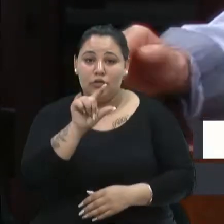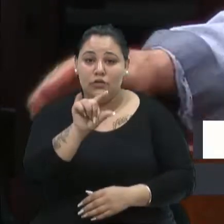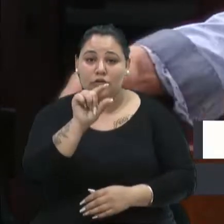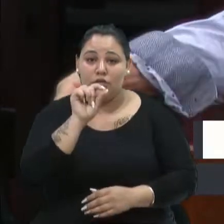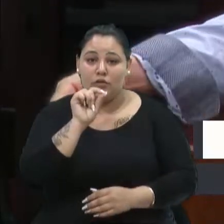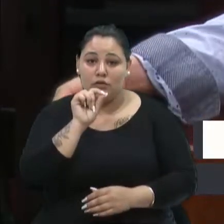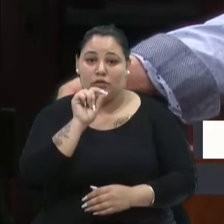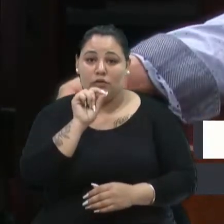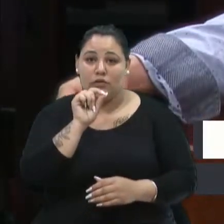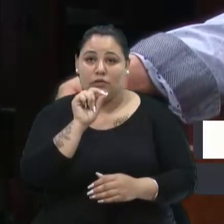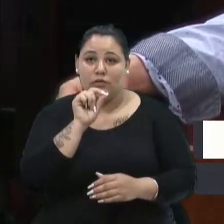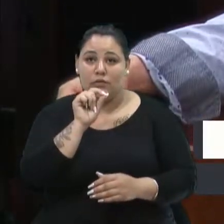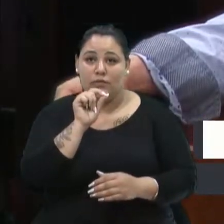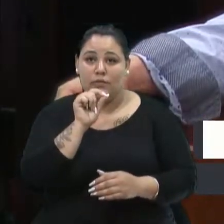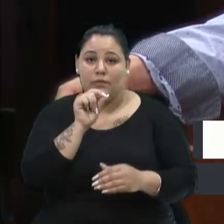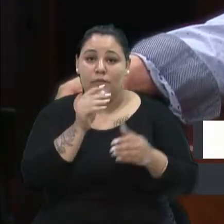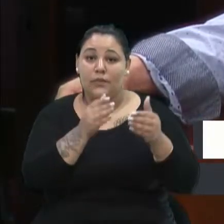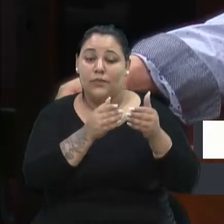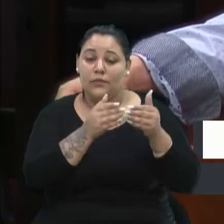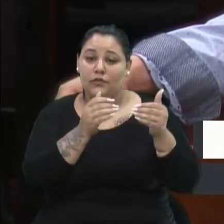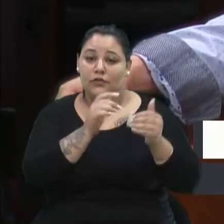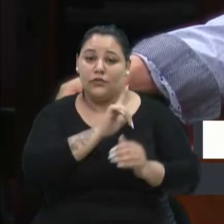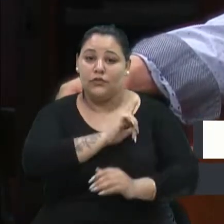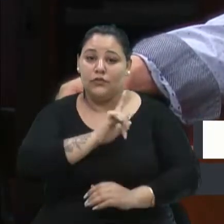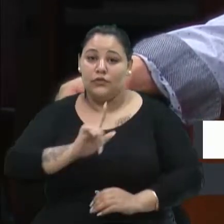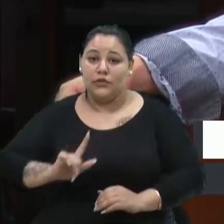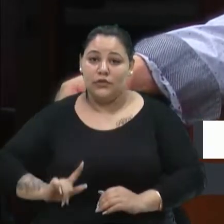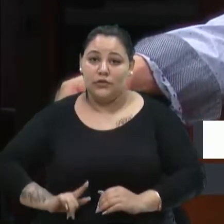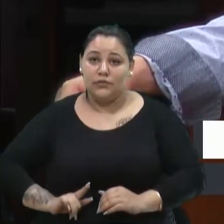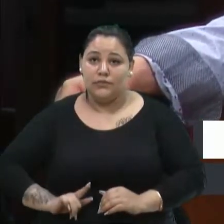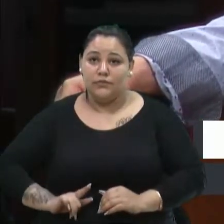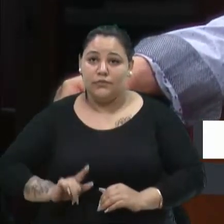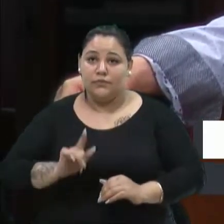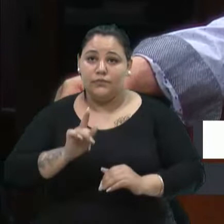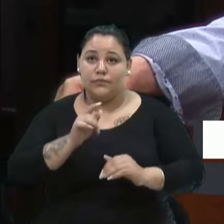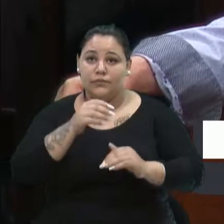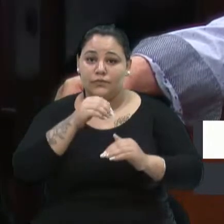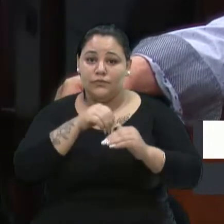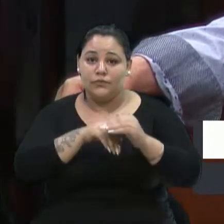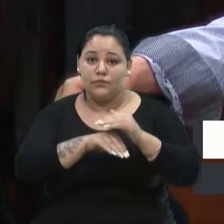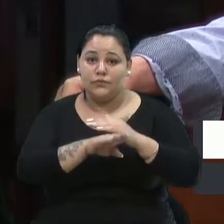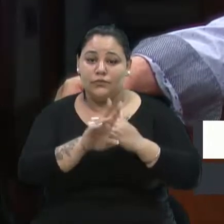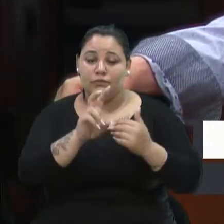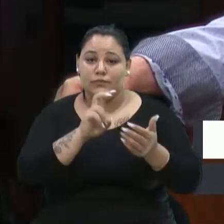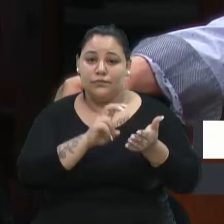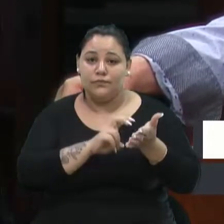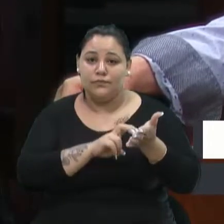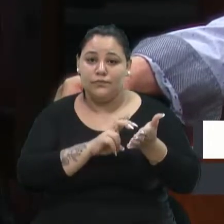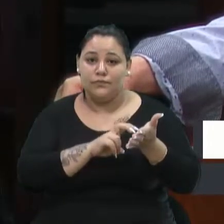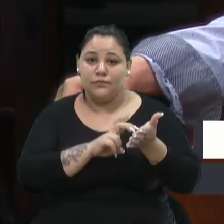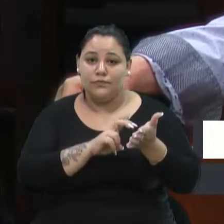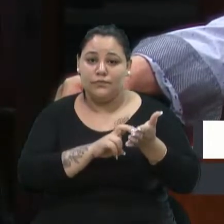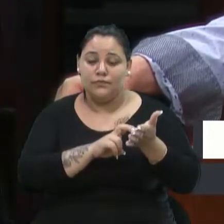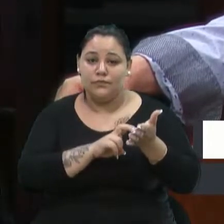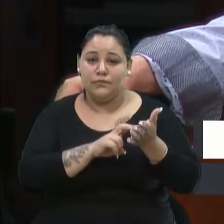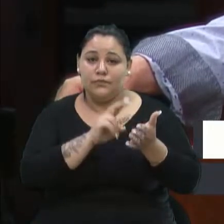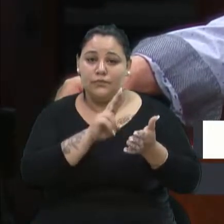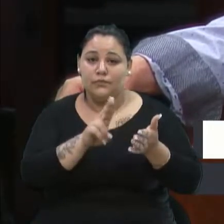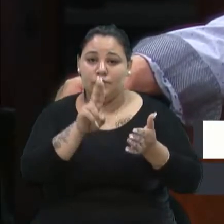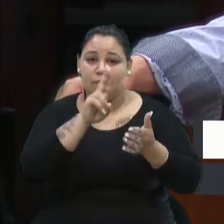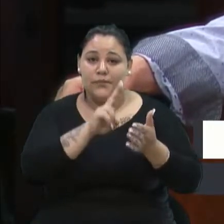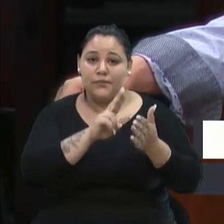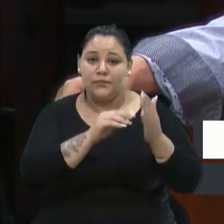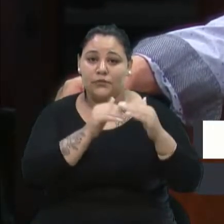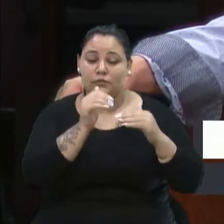ao pedido do governo, transferir esse financiamento para a Secretaria de Obras. E a gente viu que